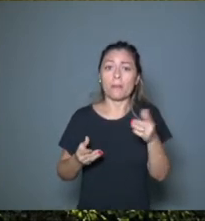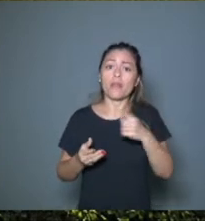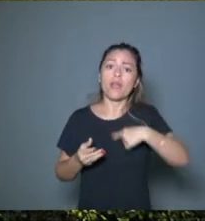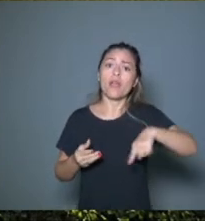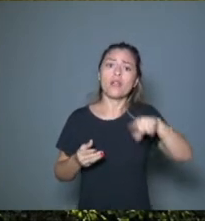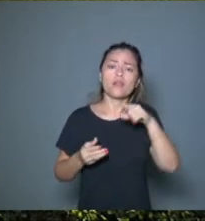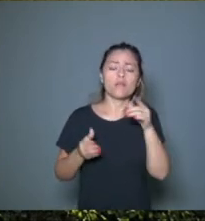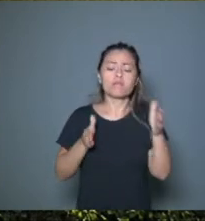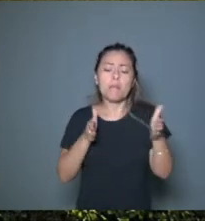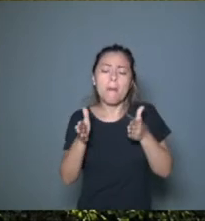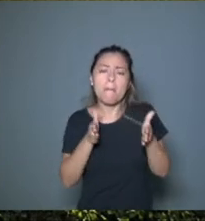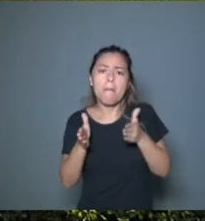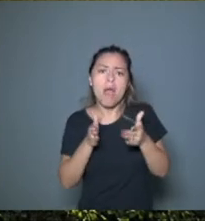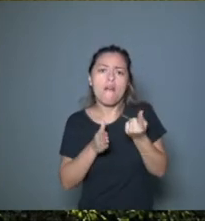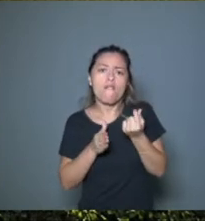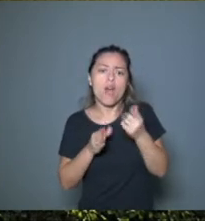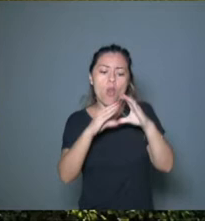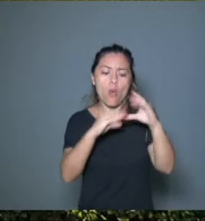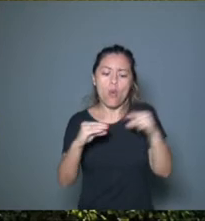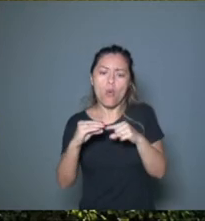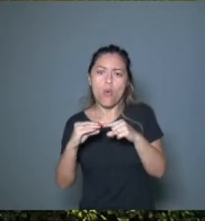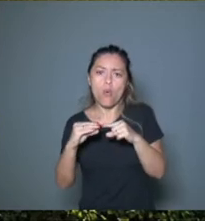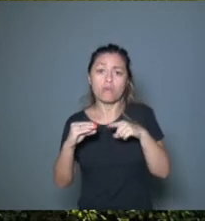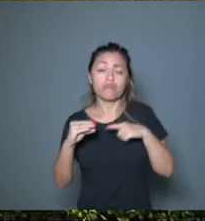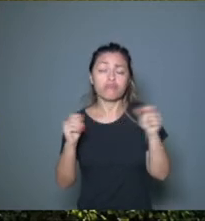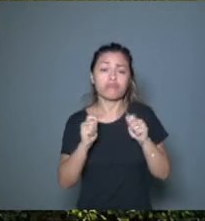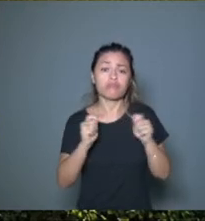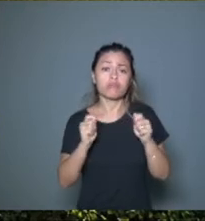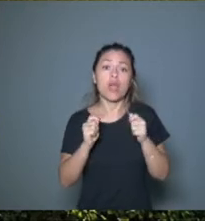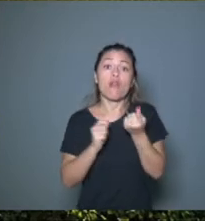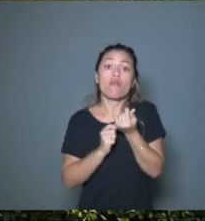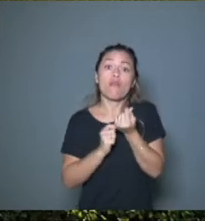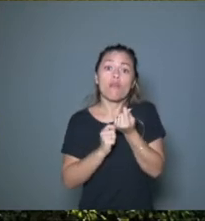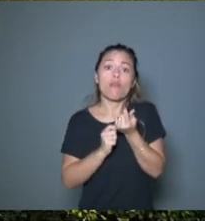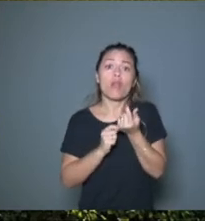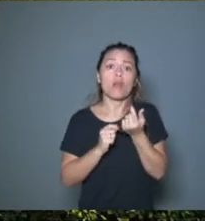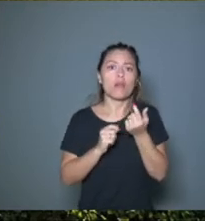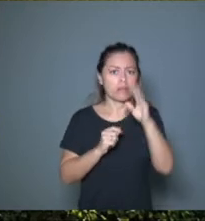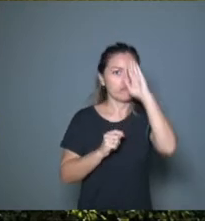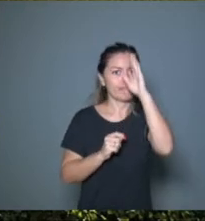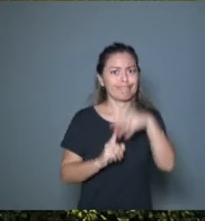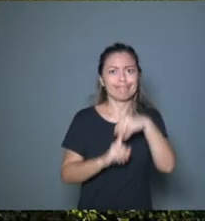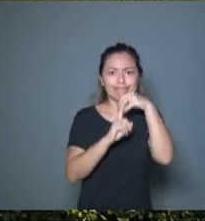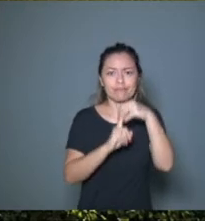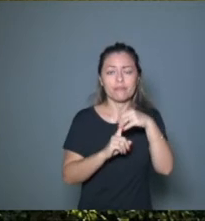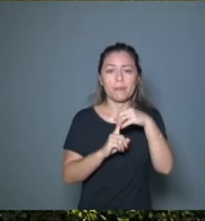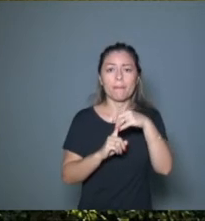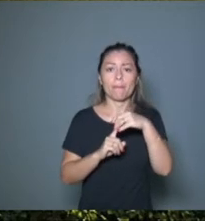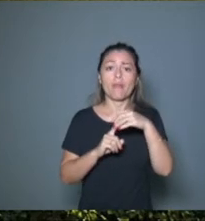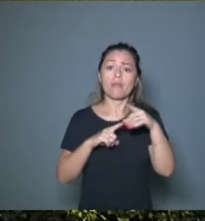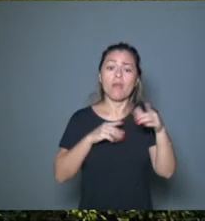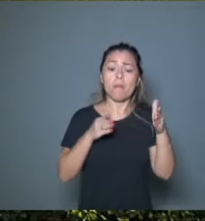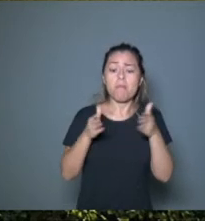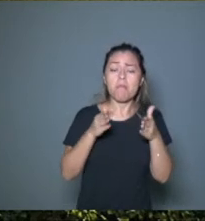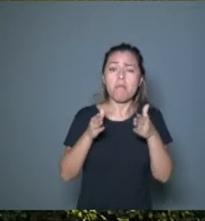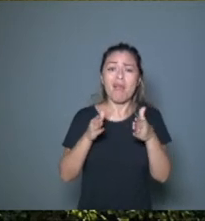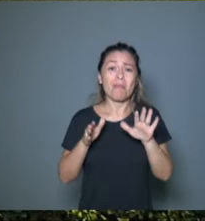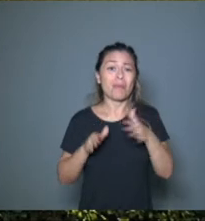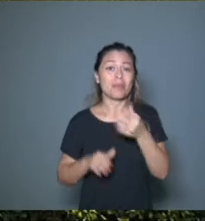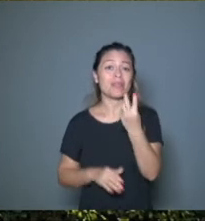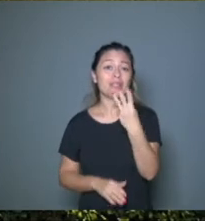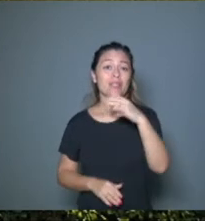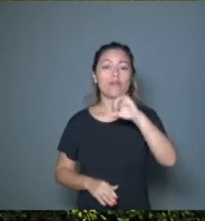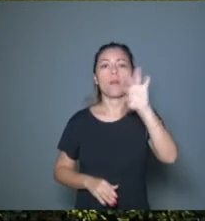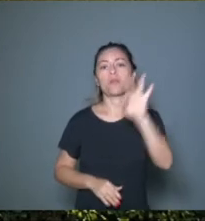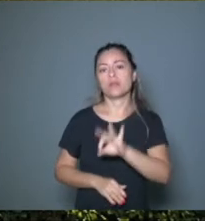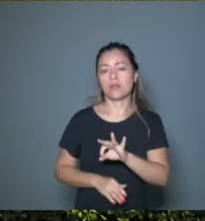essa margem de 31% agora, com uma condição melhor de preço, principalmente, né, a margem EBITDA foi para 39%,